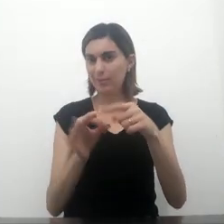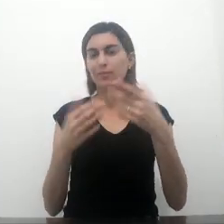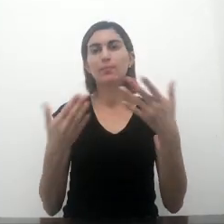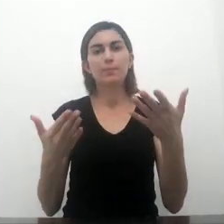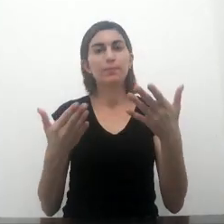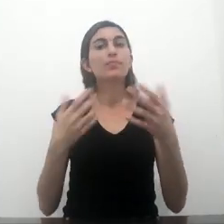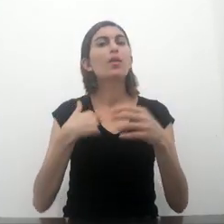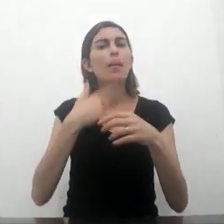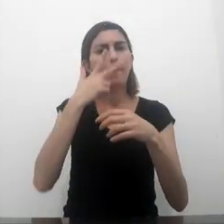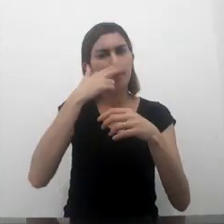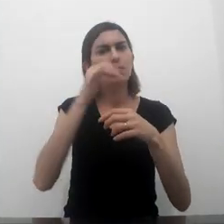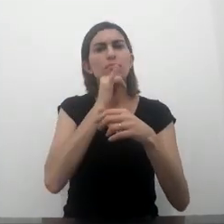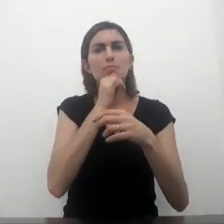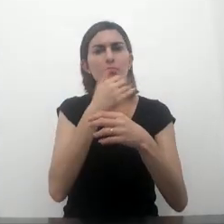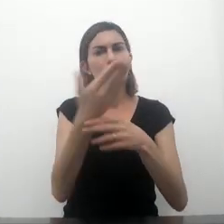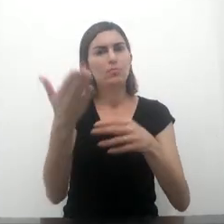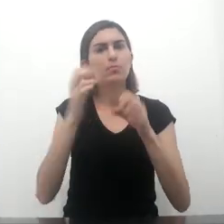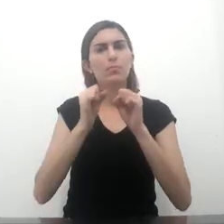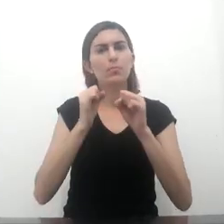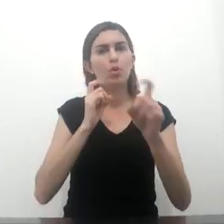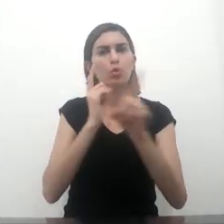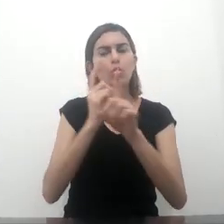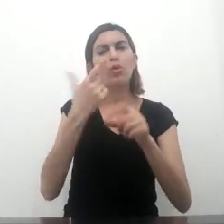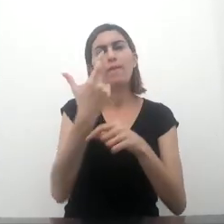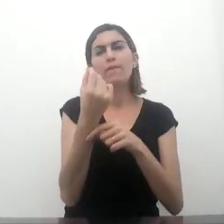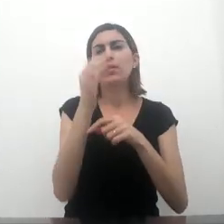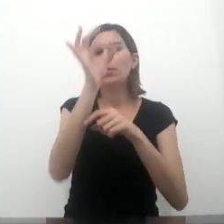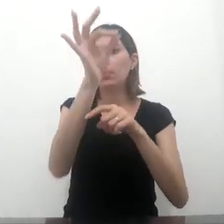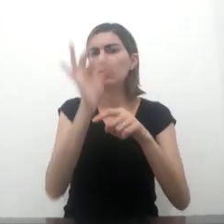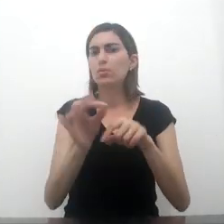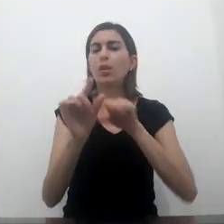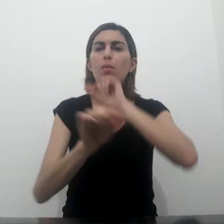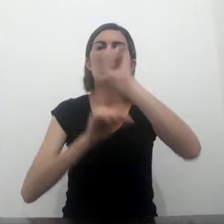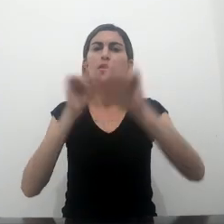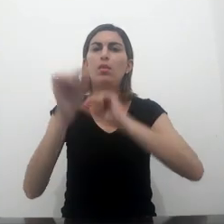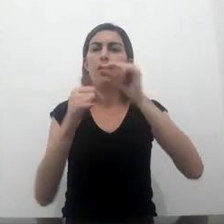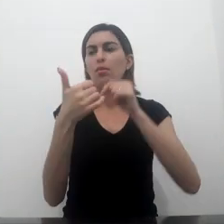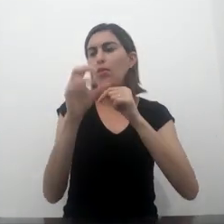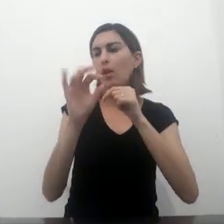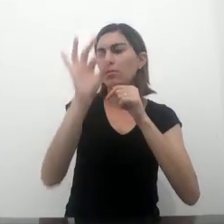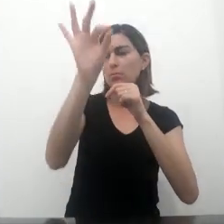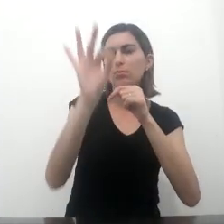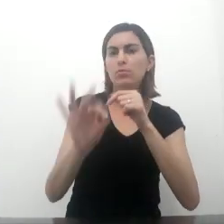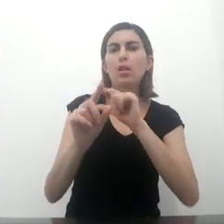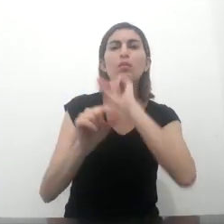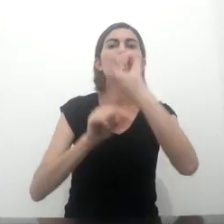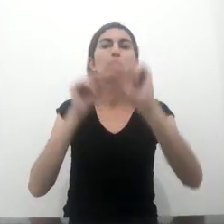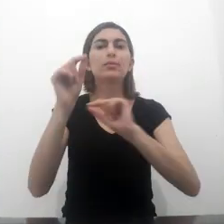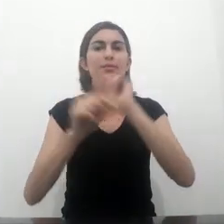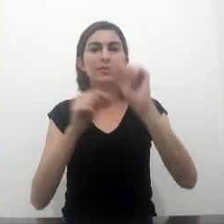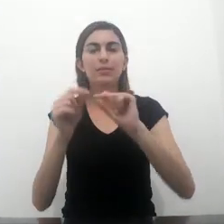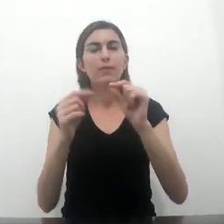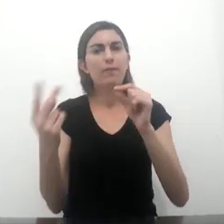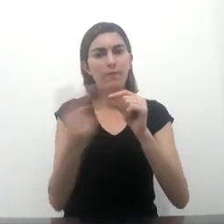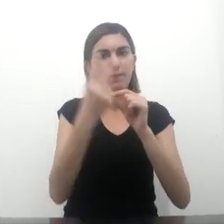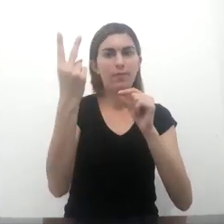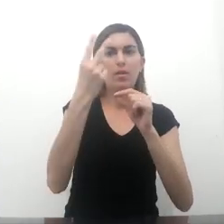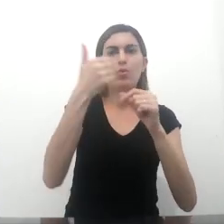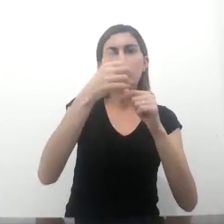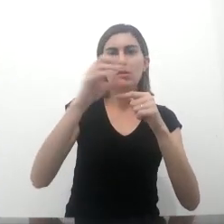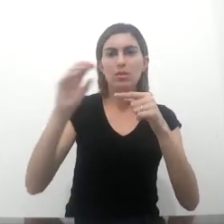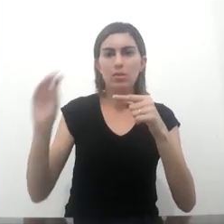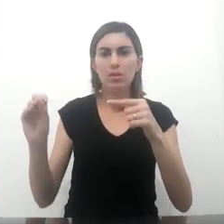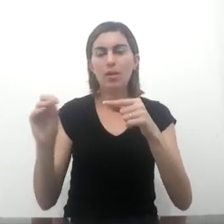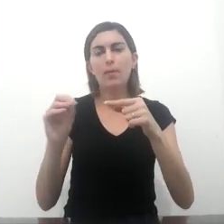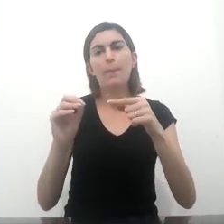de. Nesse mesmo exemplo, a gente pode encontrar 20% de, 10% de. É só fazer o valor